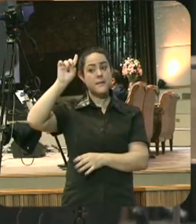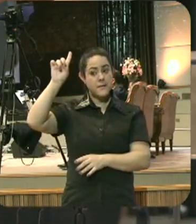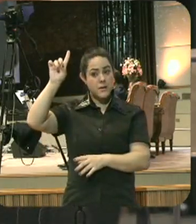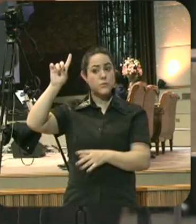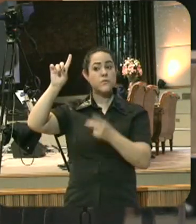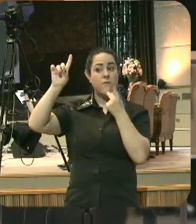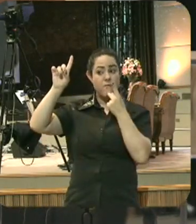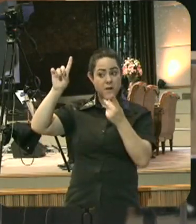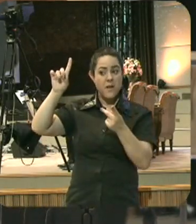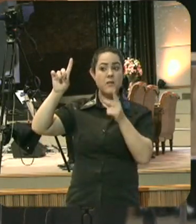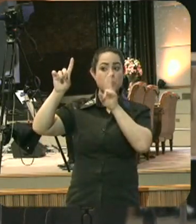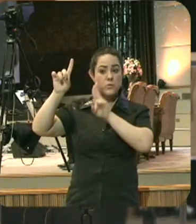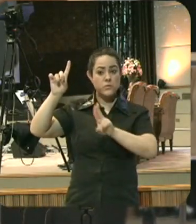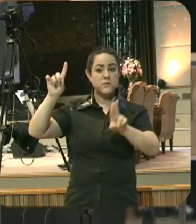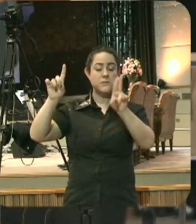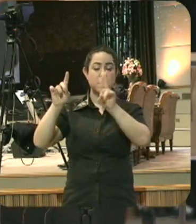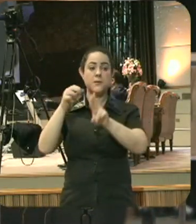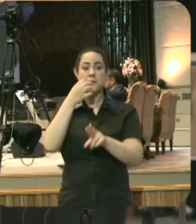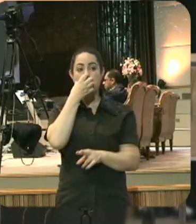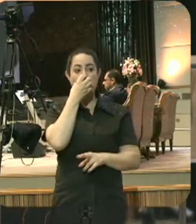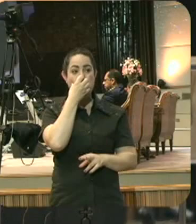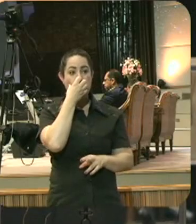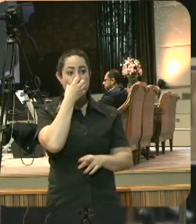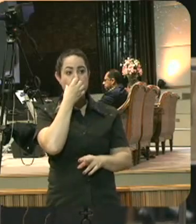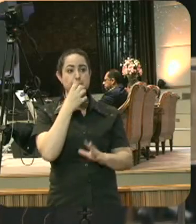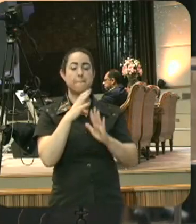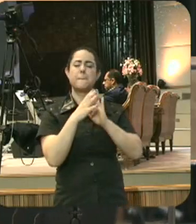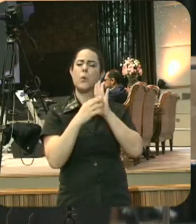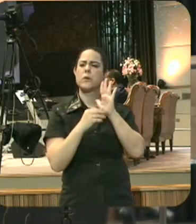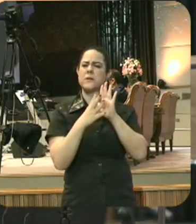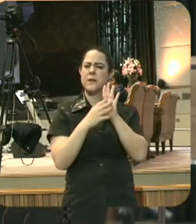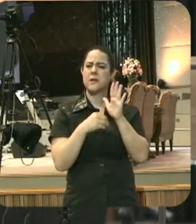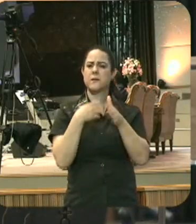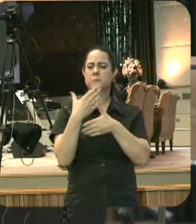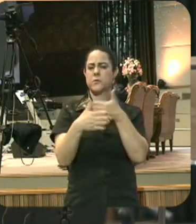falar através desse modelo, desse